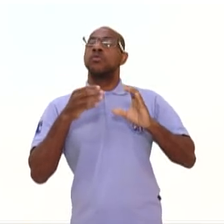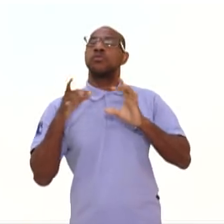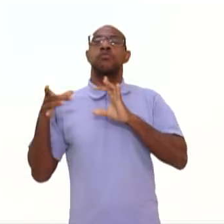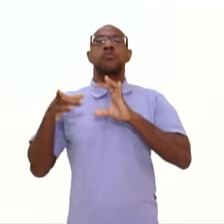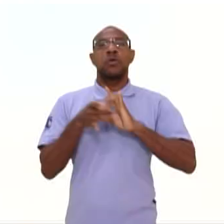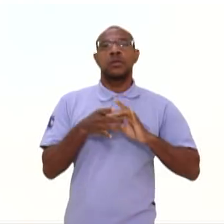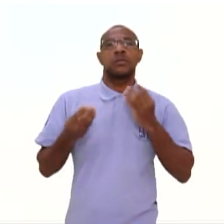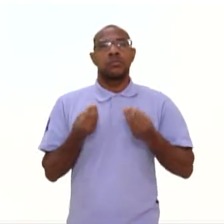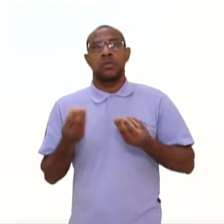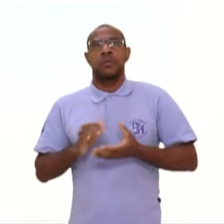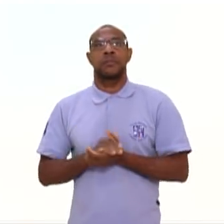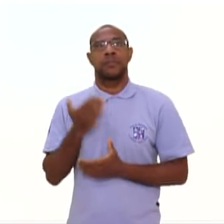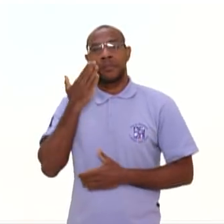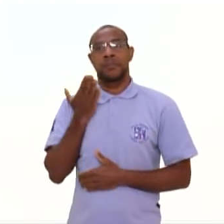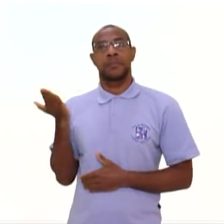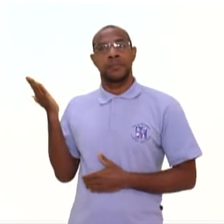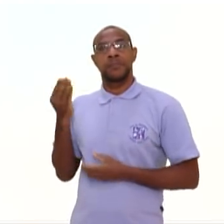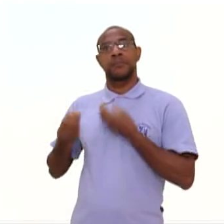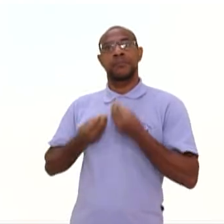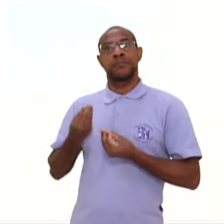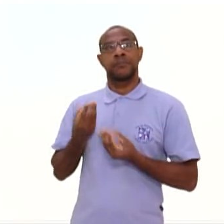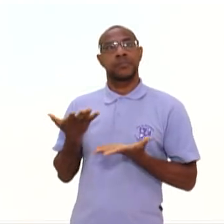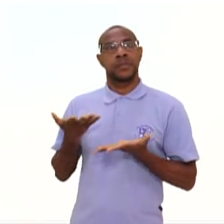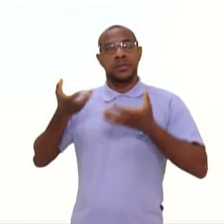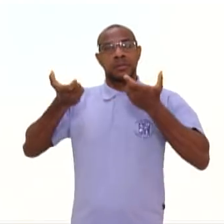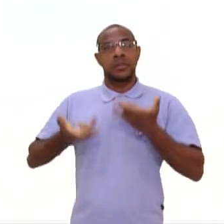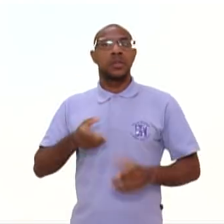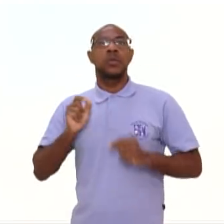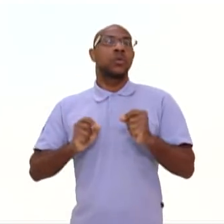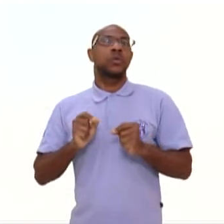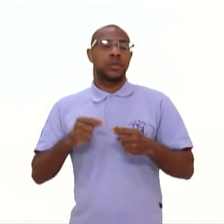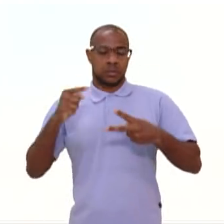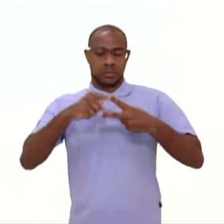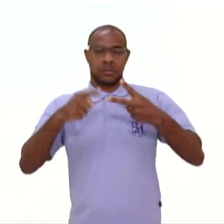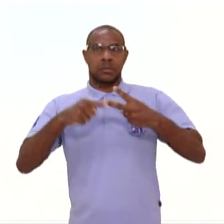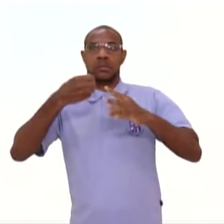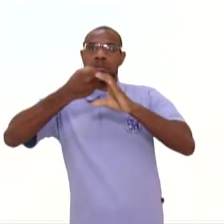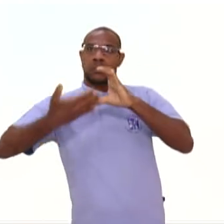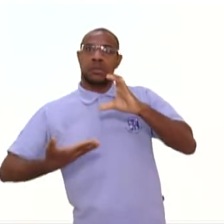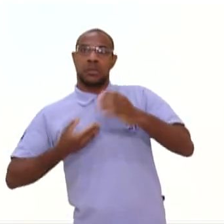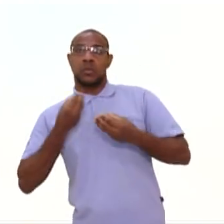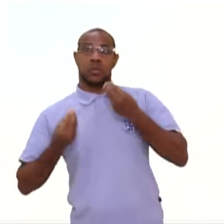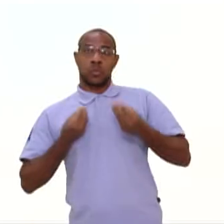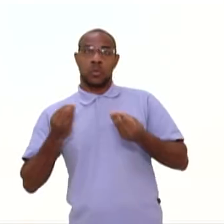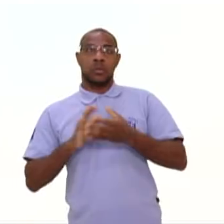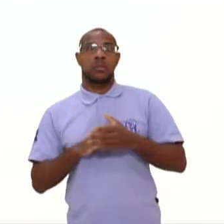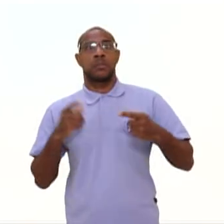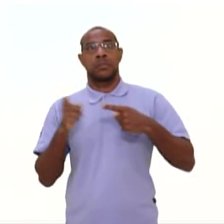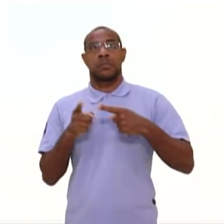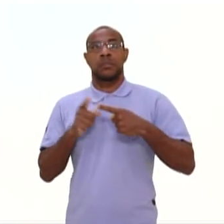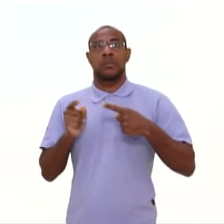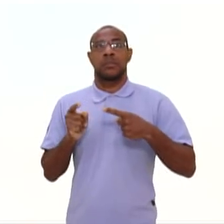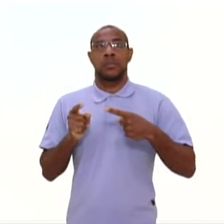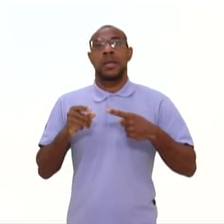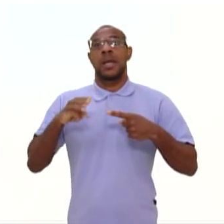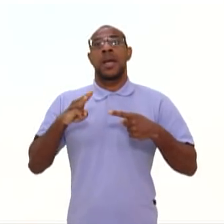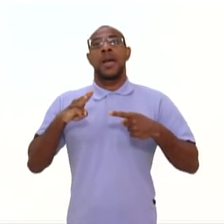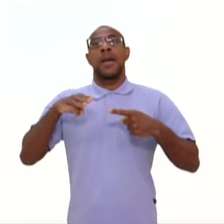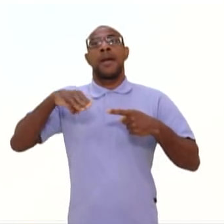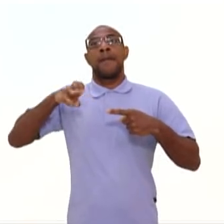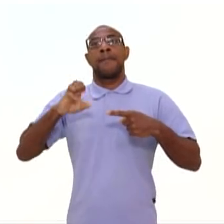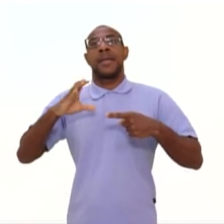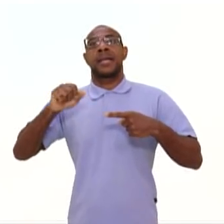viabilizando. Essas ondas, conseguimos definir elas em duas caracterizações. Ela pode ser definida como onda